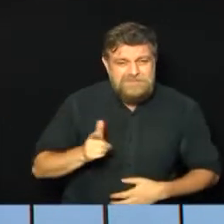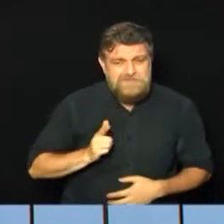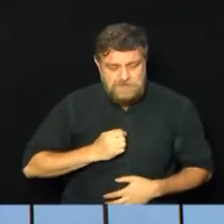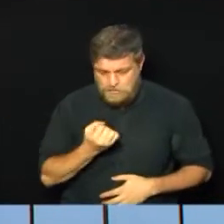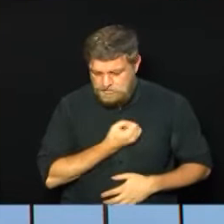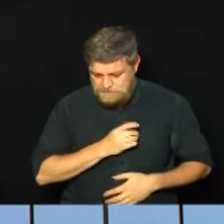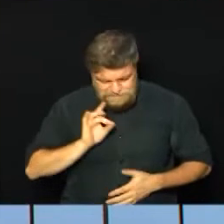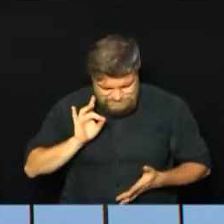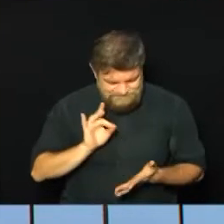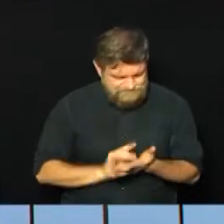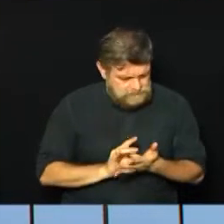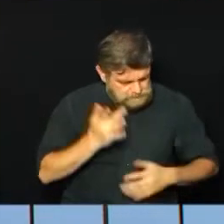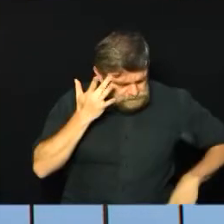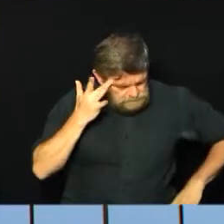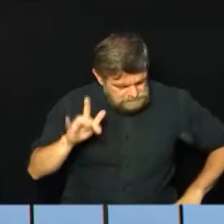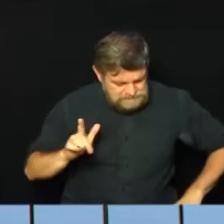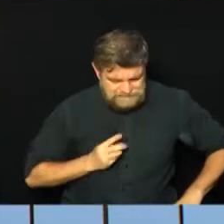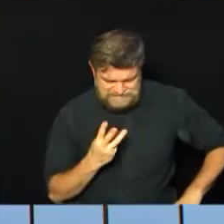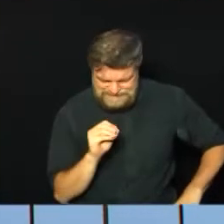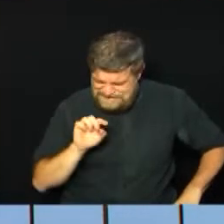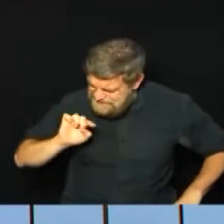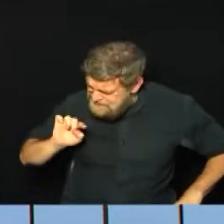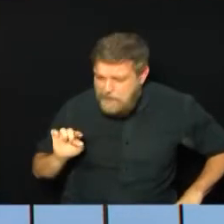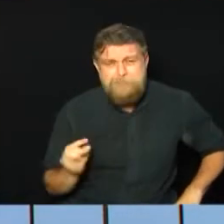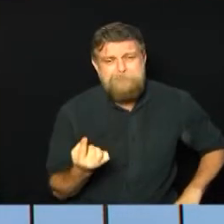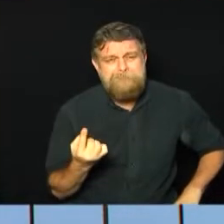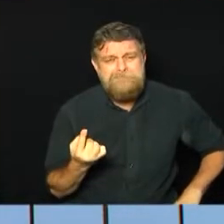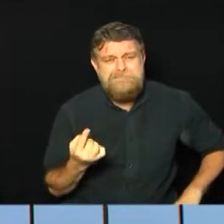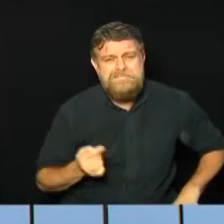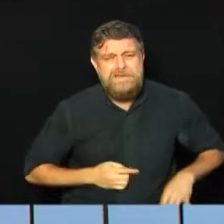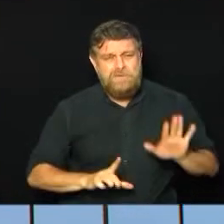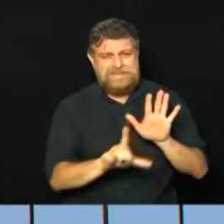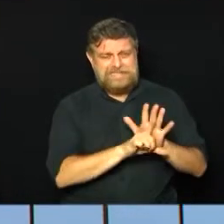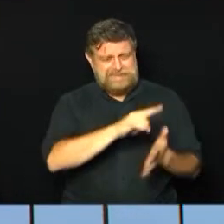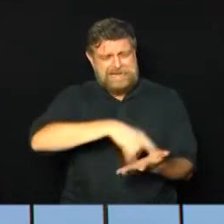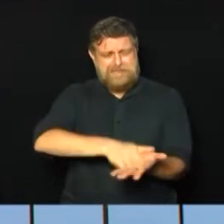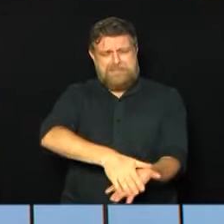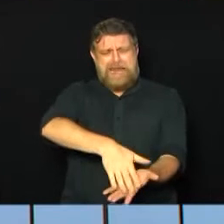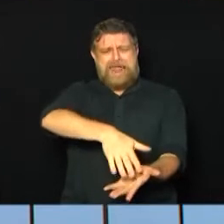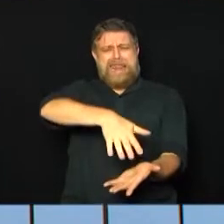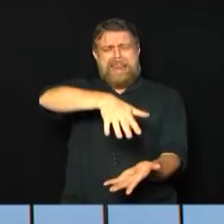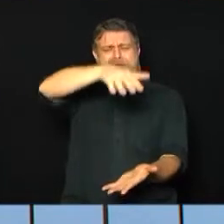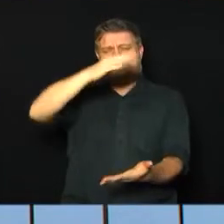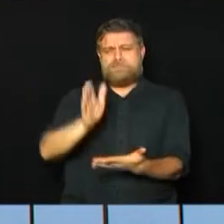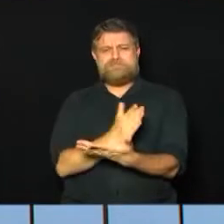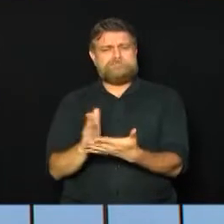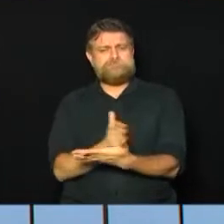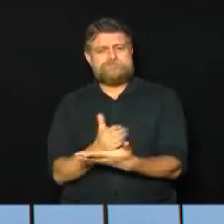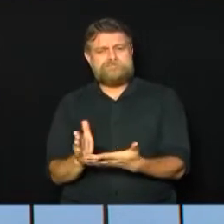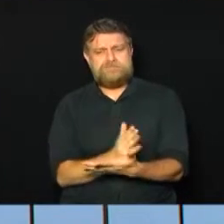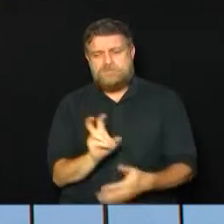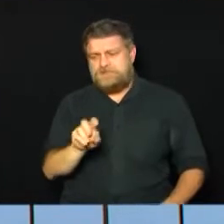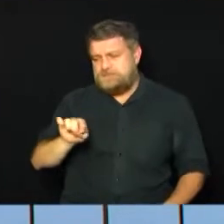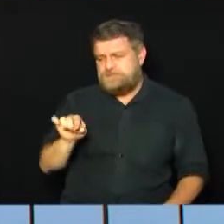números direitos, mas tem 30 mil, mais de 30 mil leis, E a gente foi filtrando, chegou num universo de 5